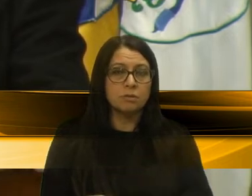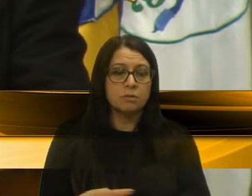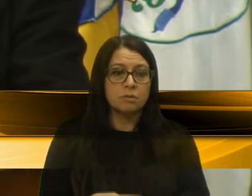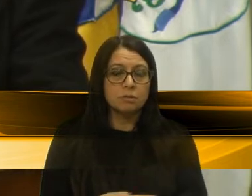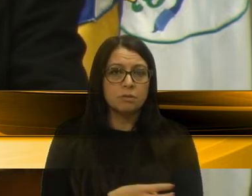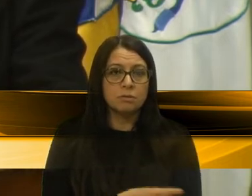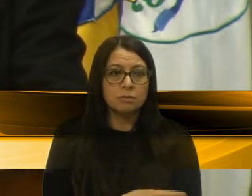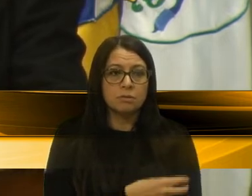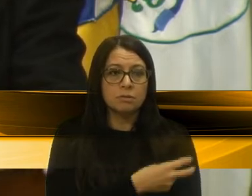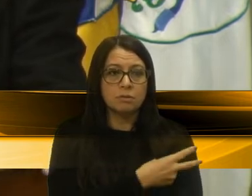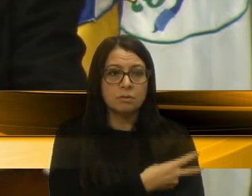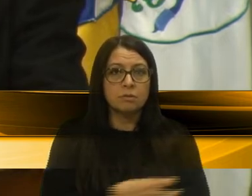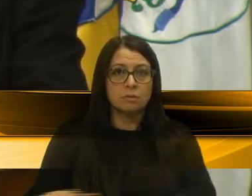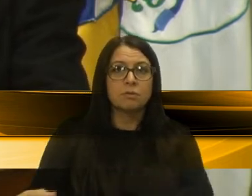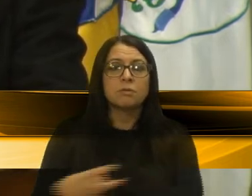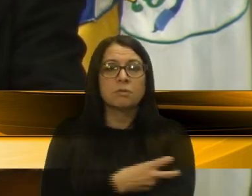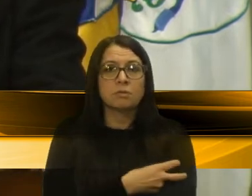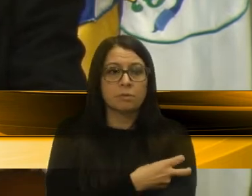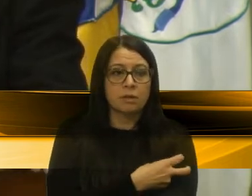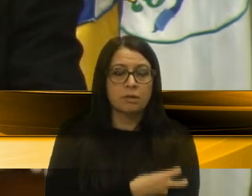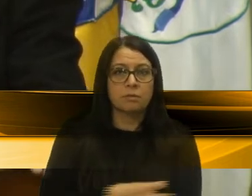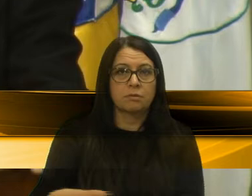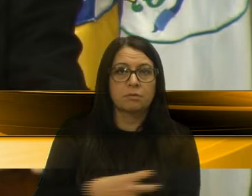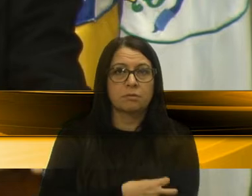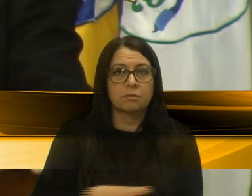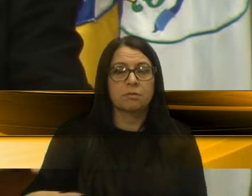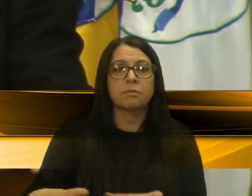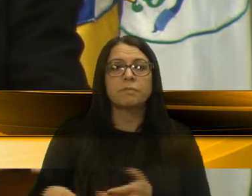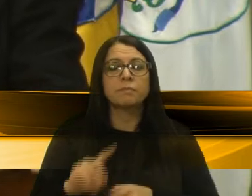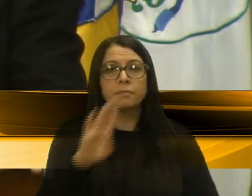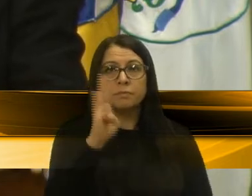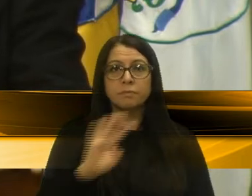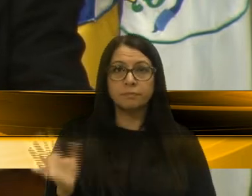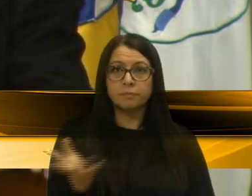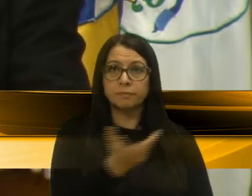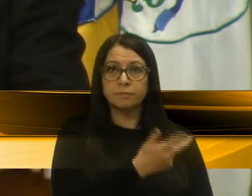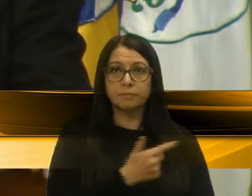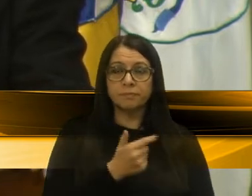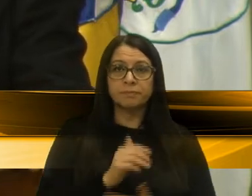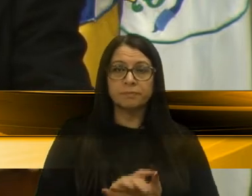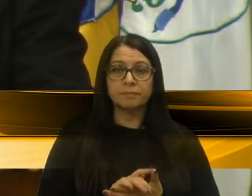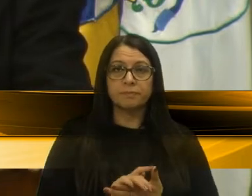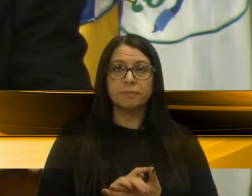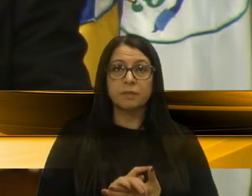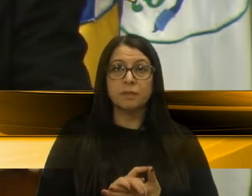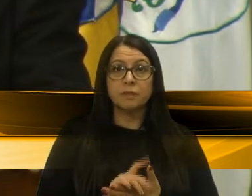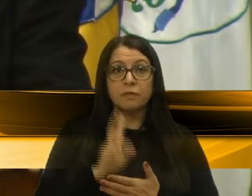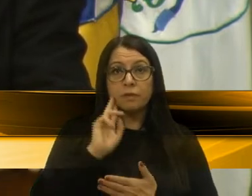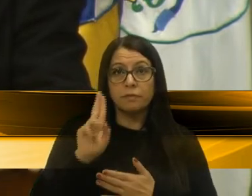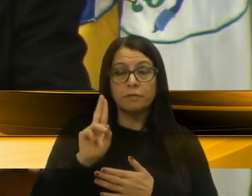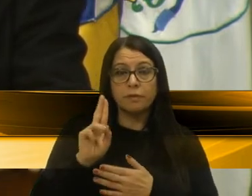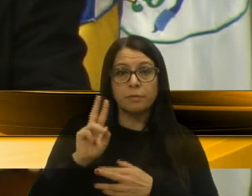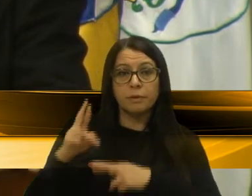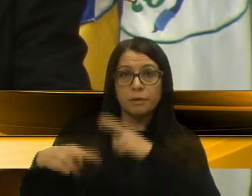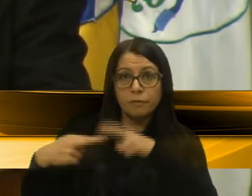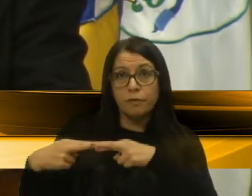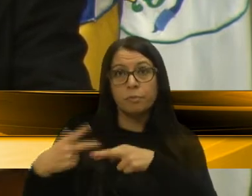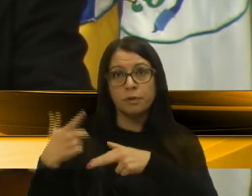para surpresa do Brasil inteiro, foi encaminhada uma reforma